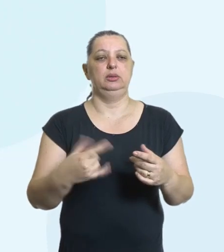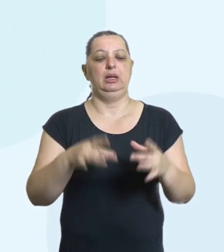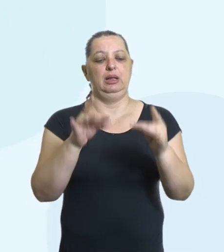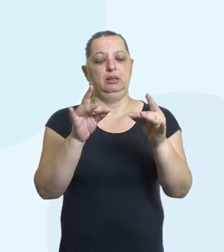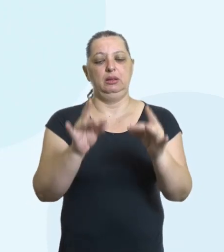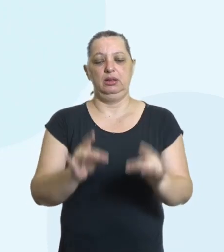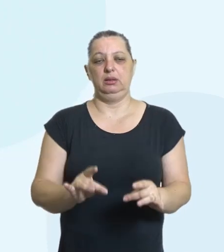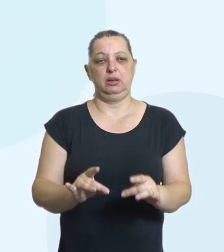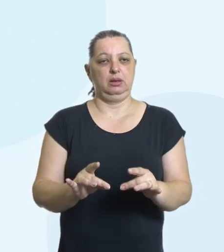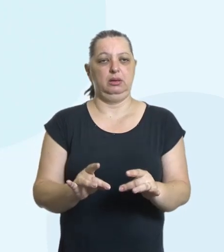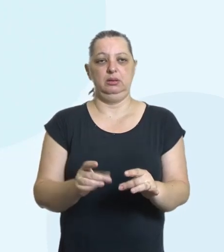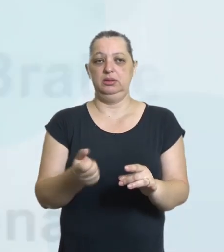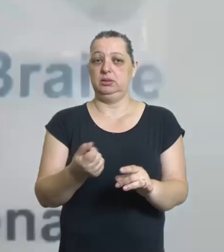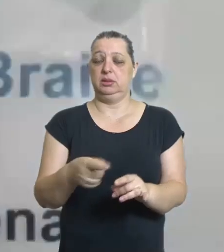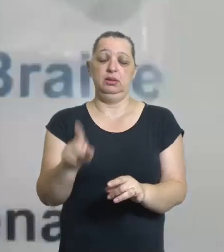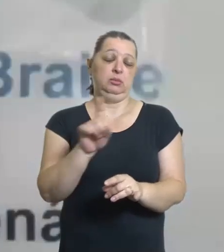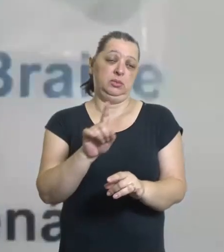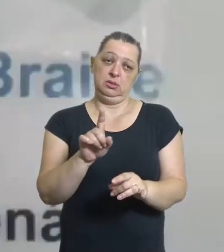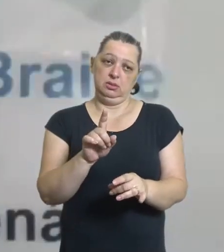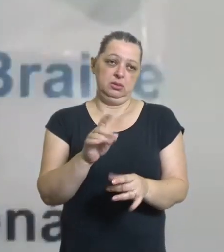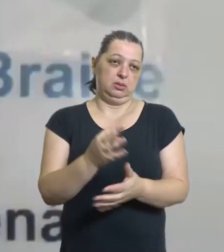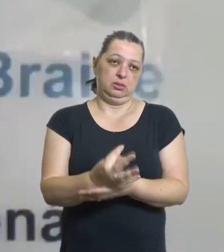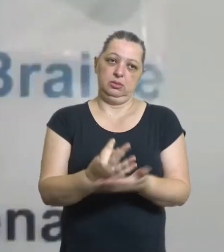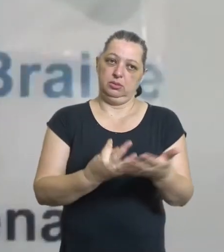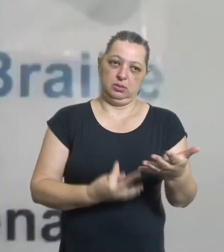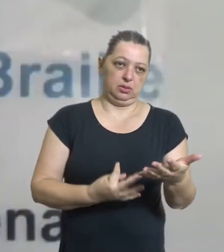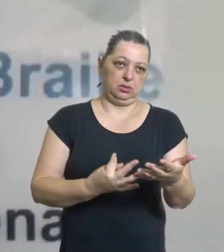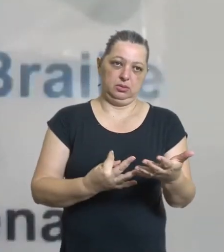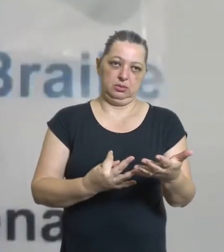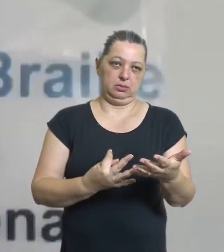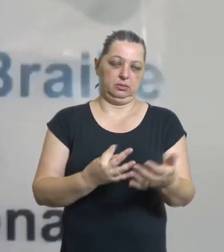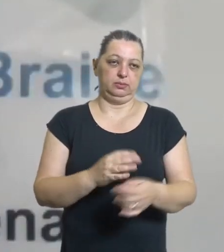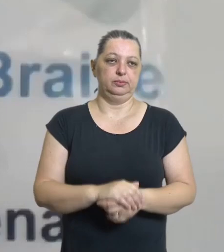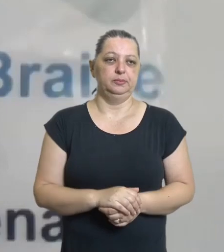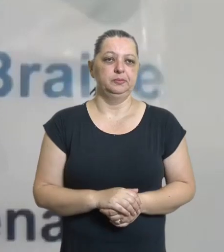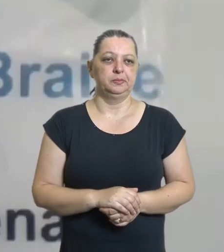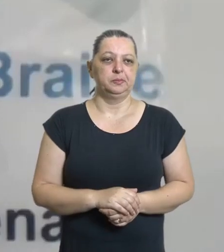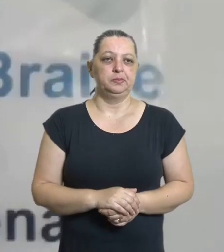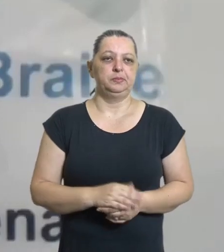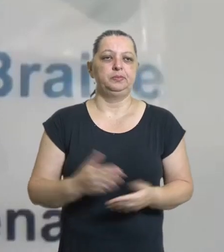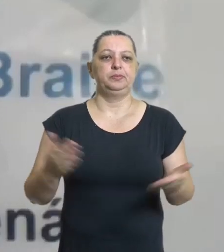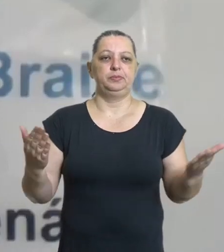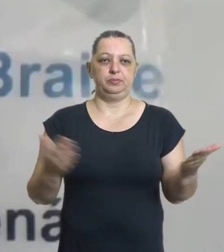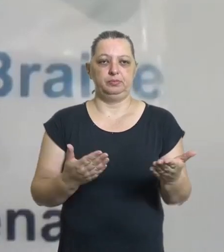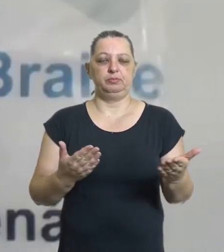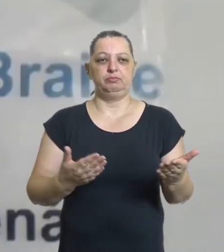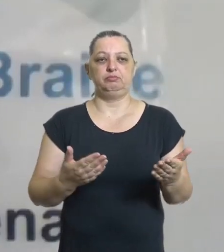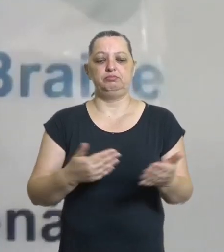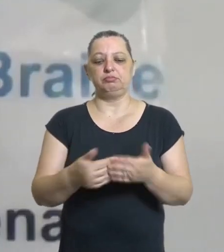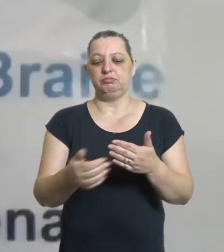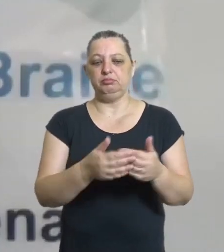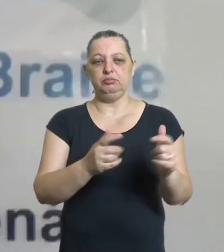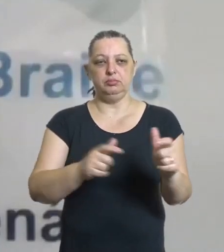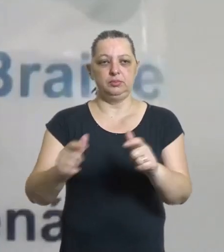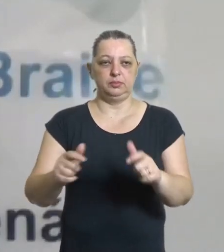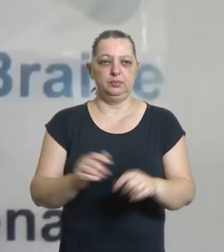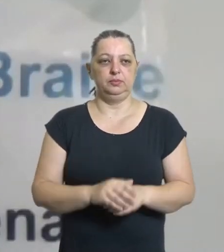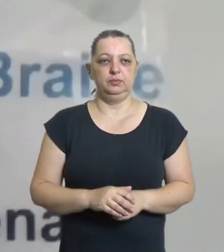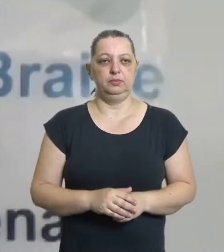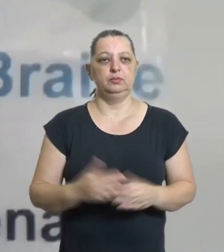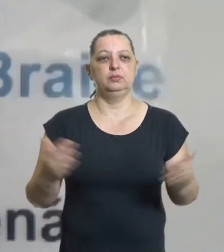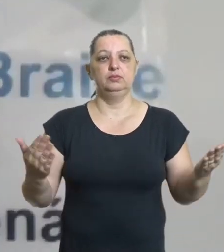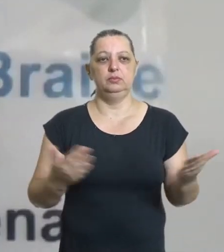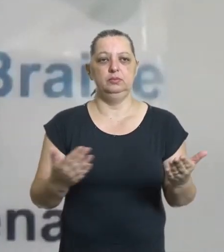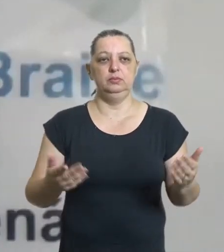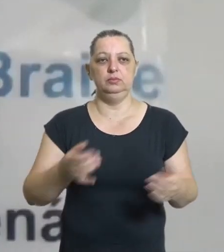não for cobrado no texto acima, no texto abaixo, e onde ela estiver inserida. Então, nós vamos partir para